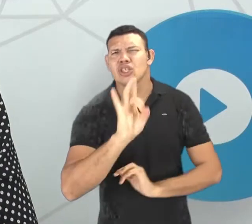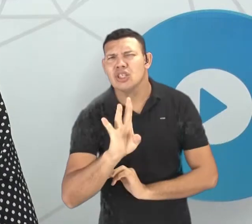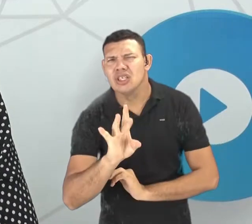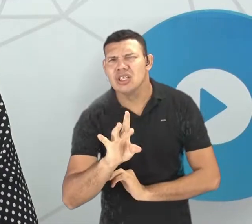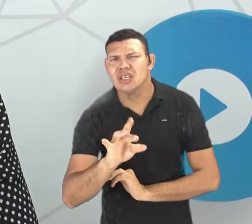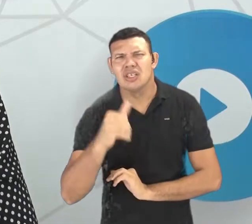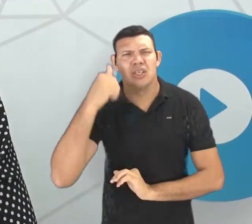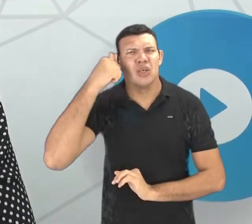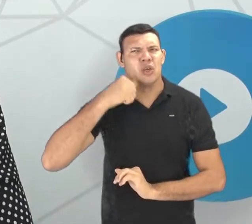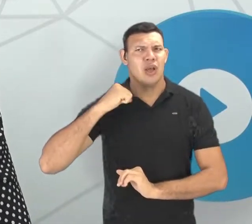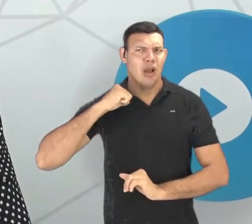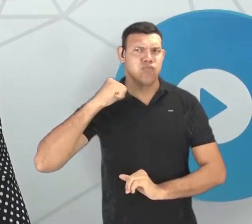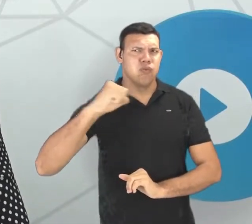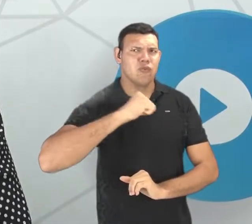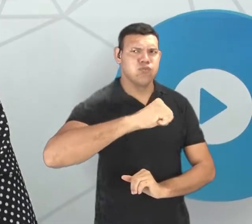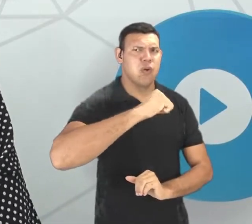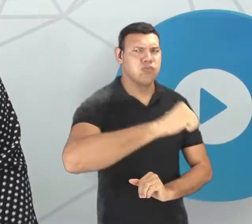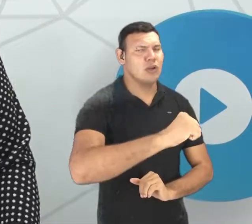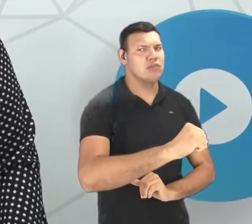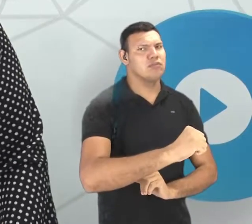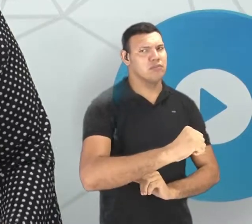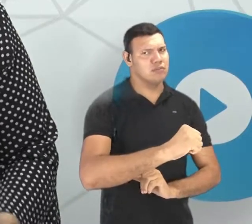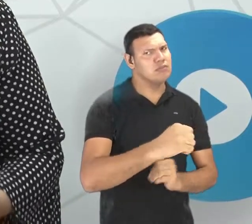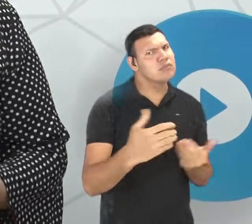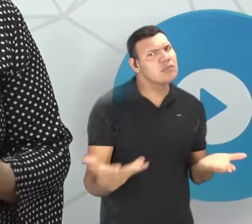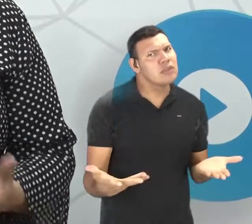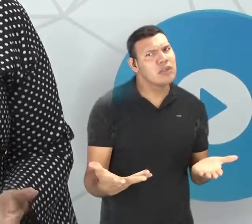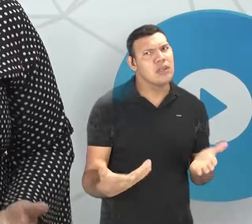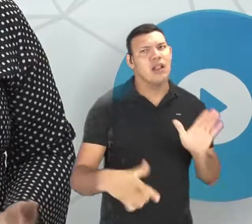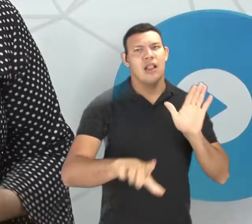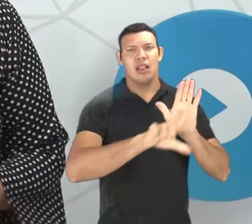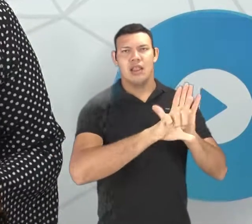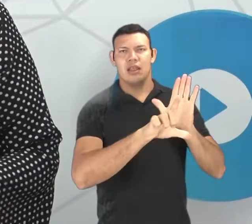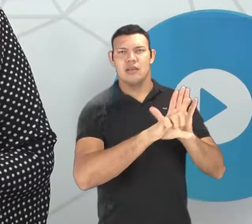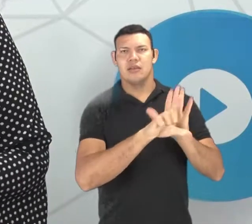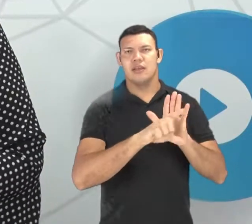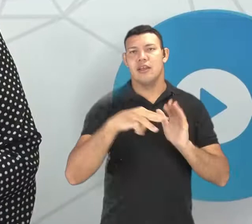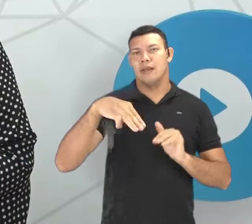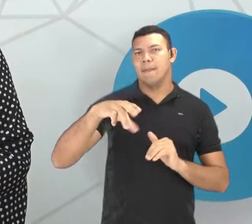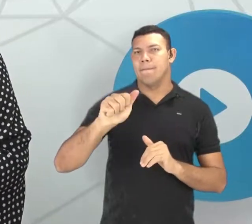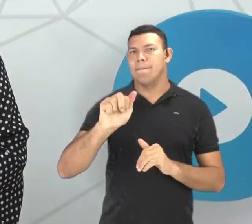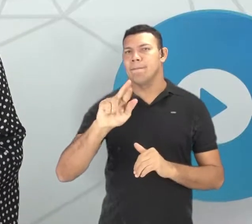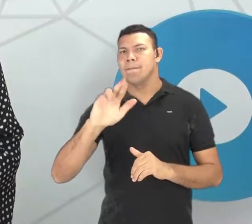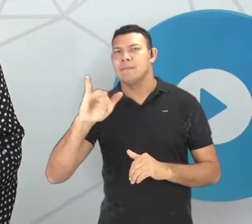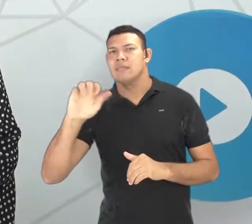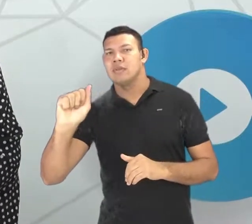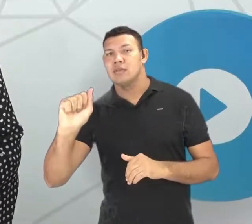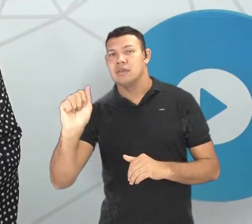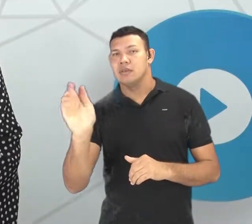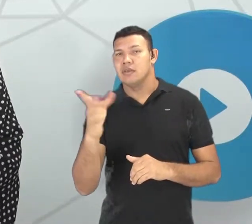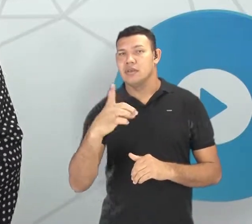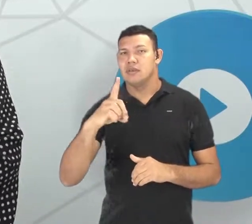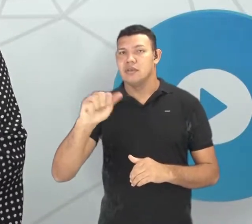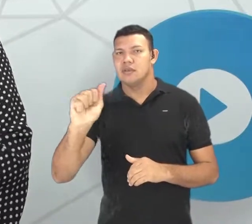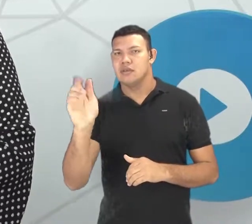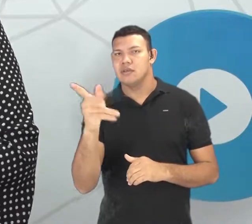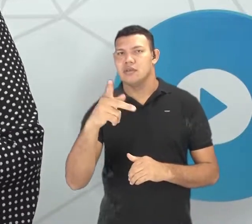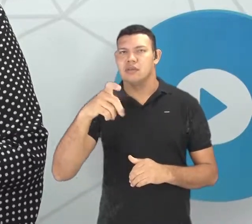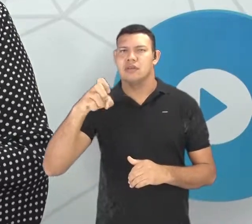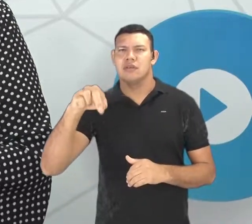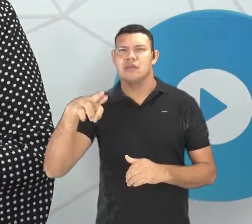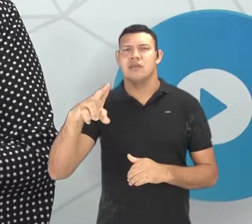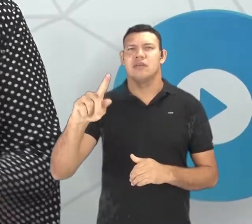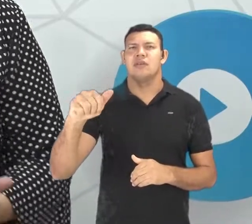só feminicídios. Essa é uma lei, após a Lei Maria da Penha, que veio introduzir essa característica, essa